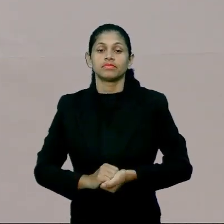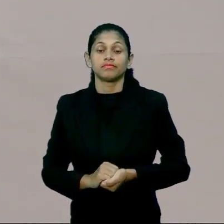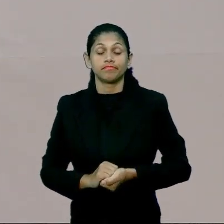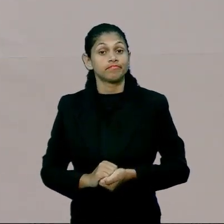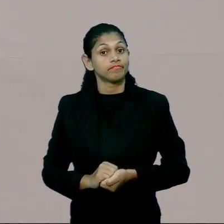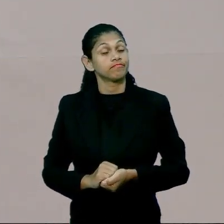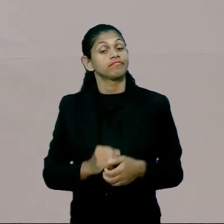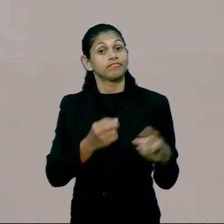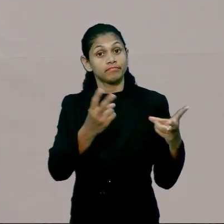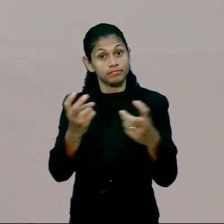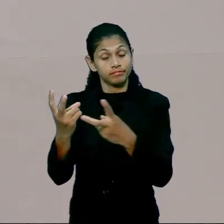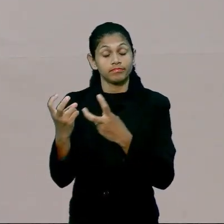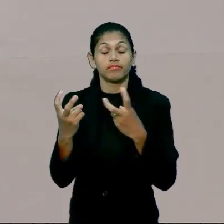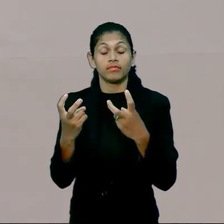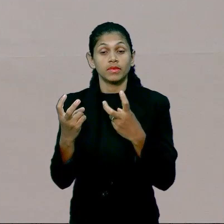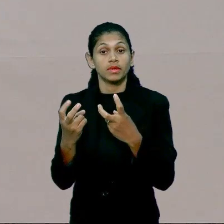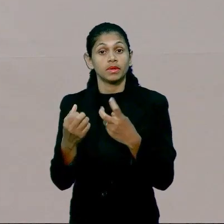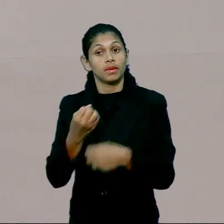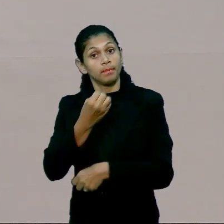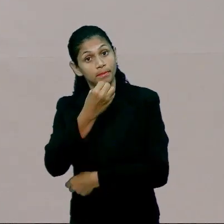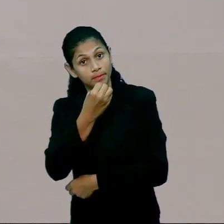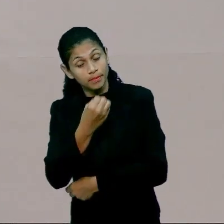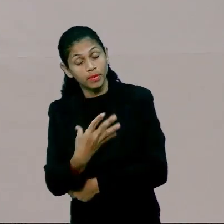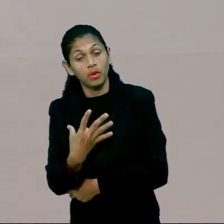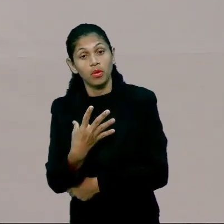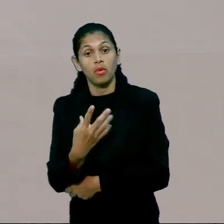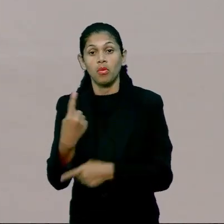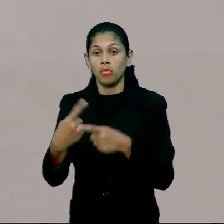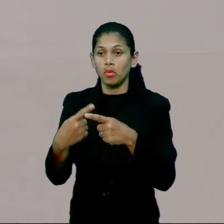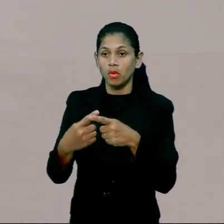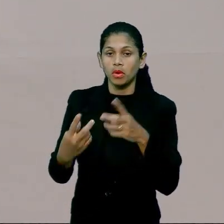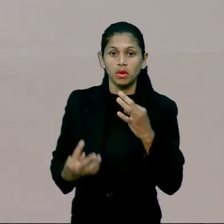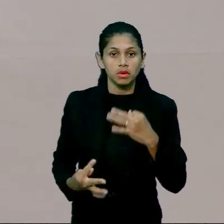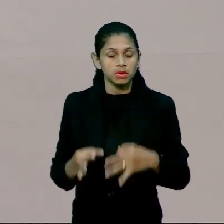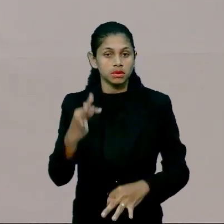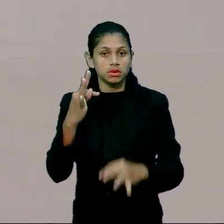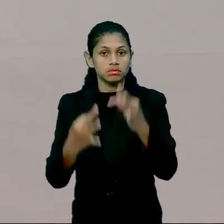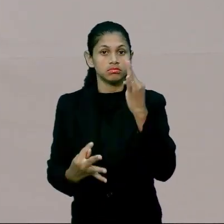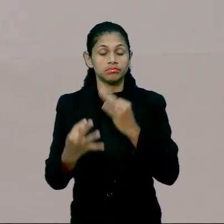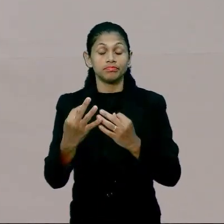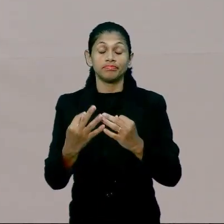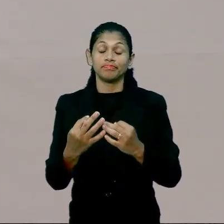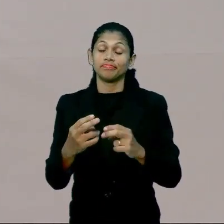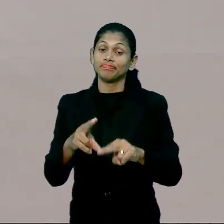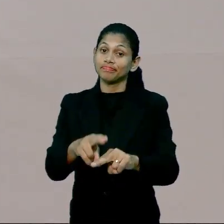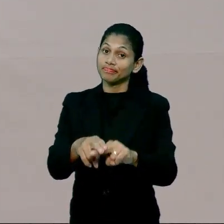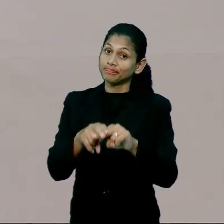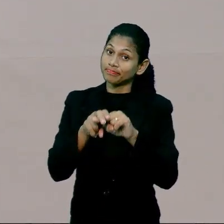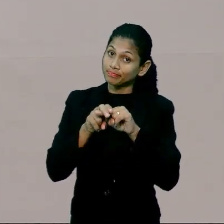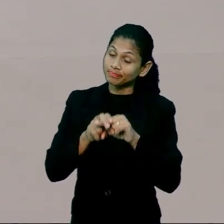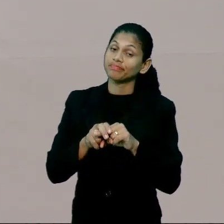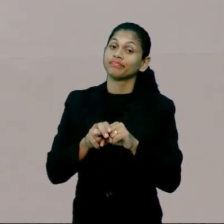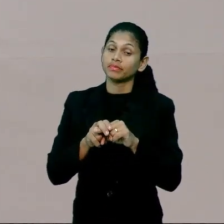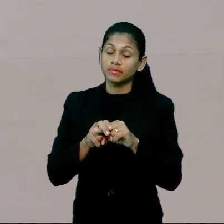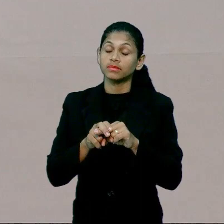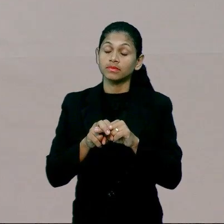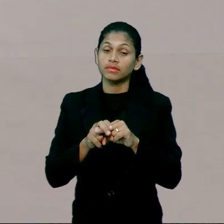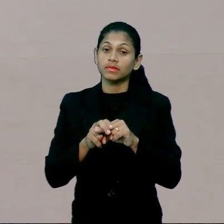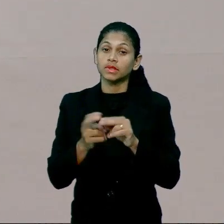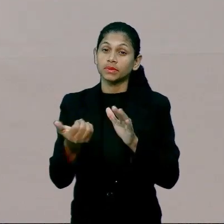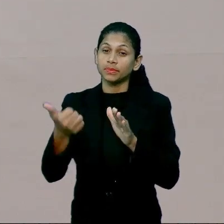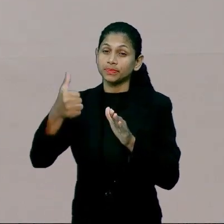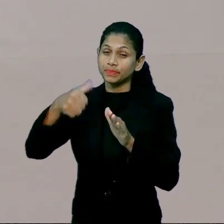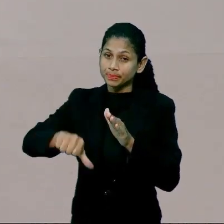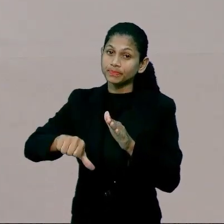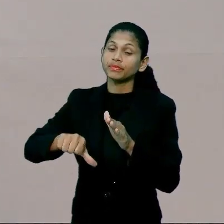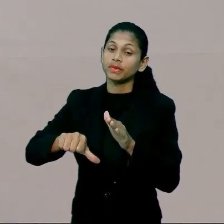de ver que a vantagem por conta da tecnologia nessa globalização, porém, a maior desvantagem é a questão do